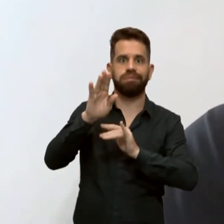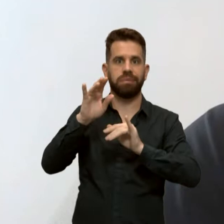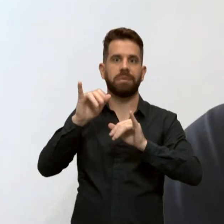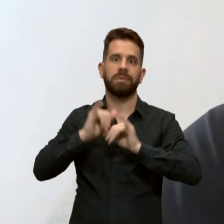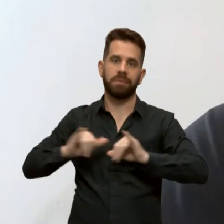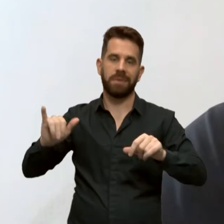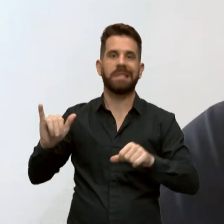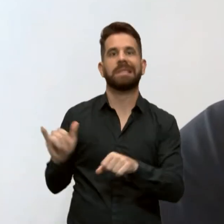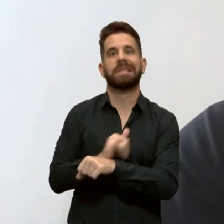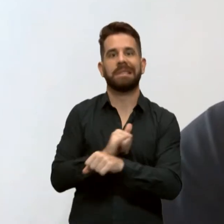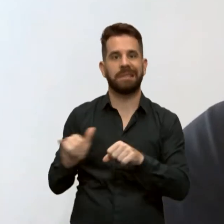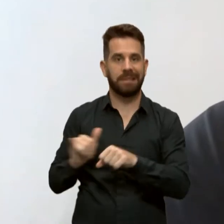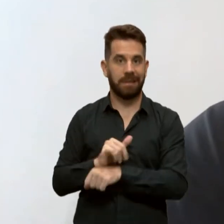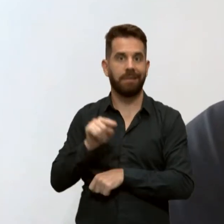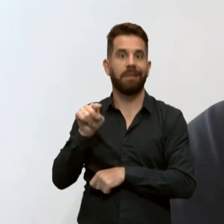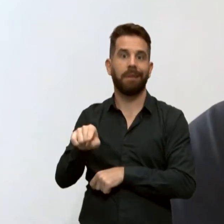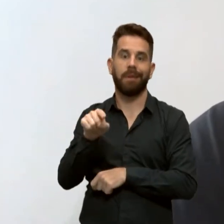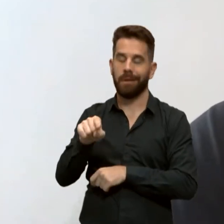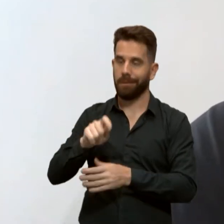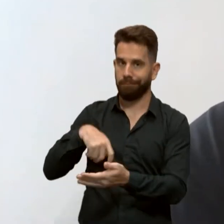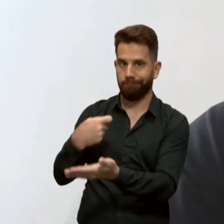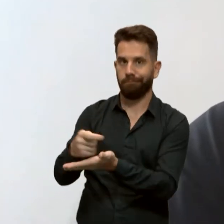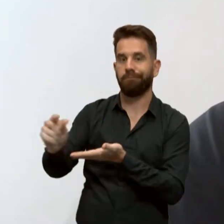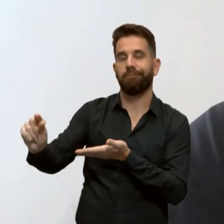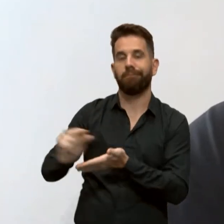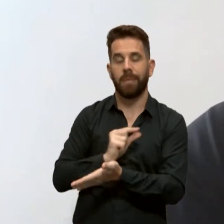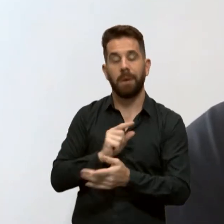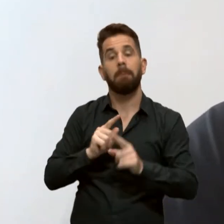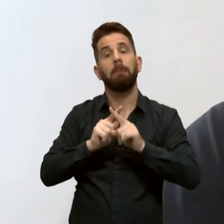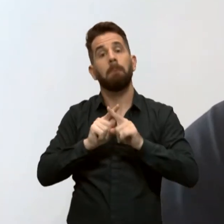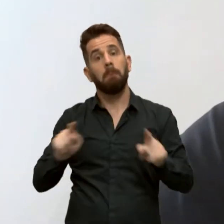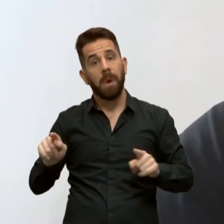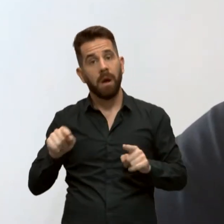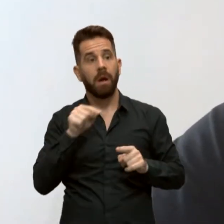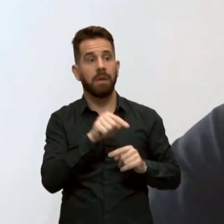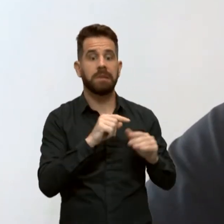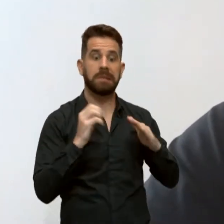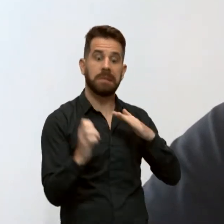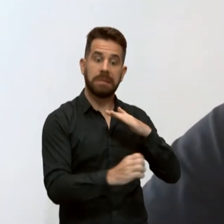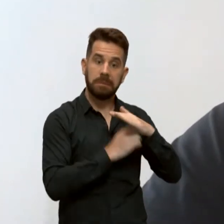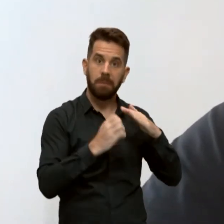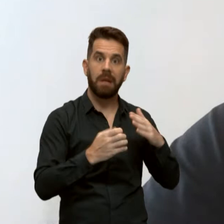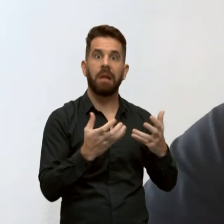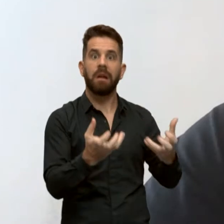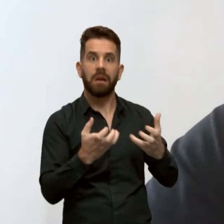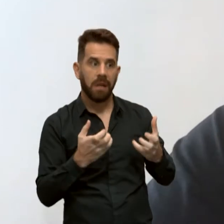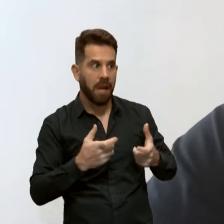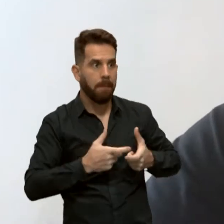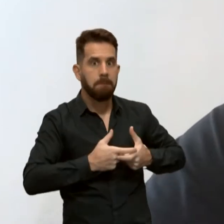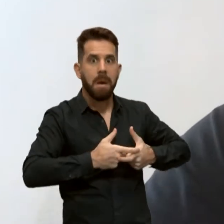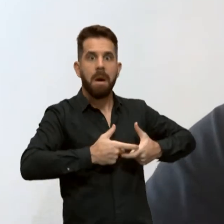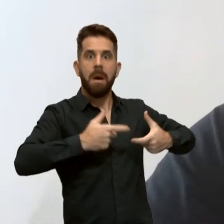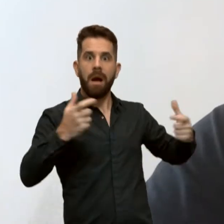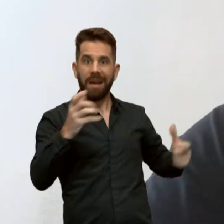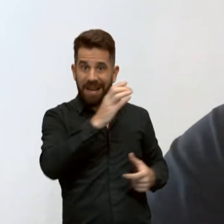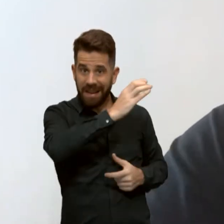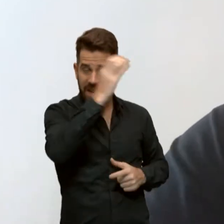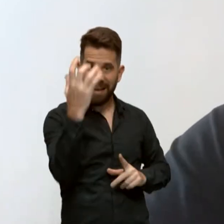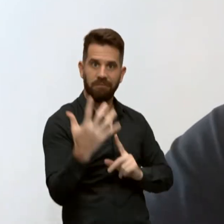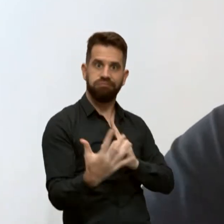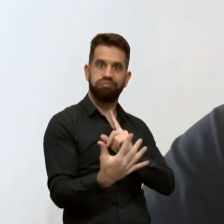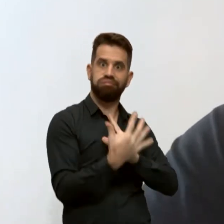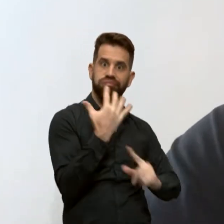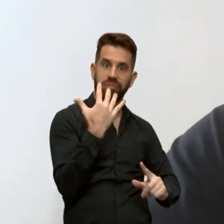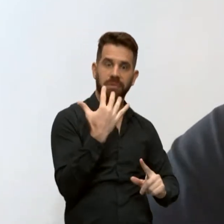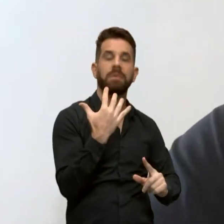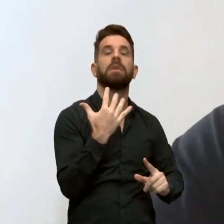estratégia viável para empresas que estão almejando aumentar a sua base de clientes e aumentar o seu